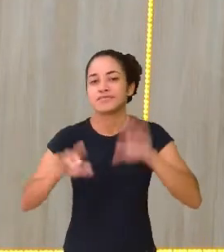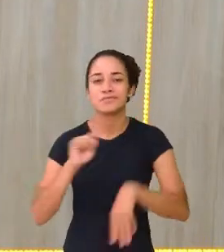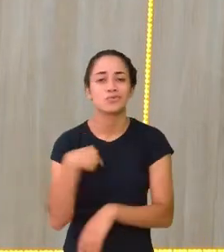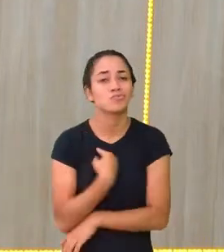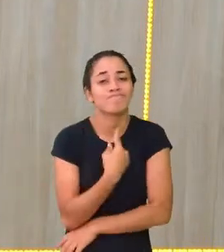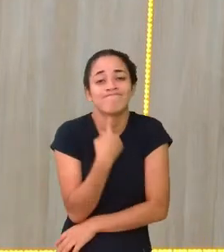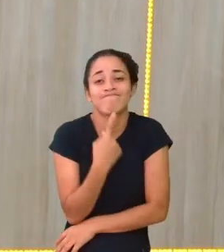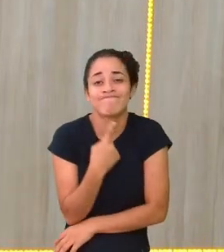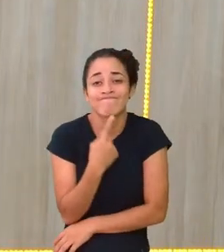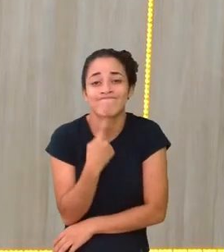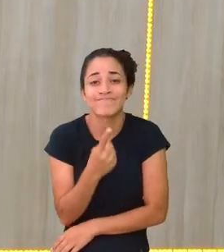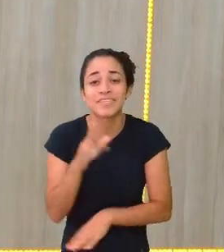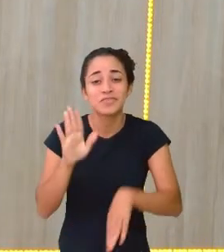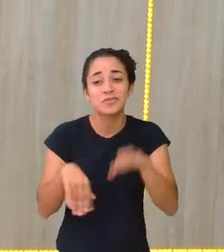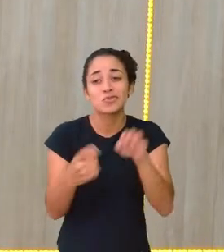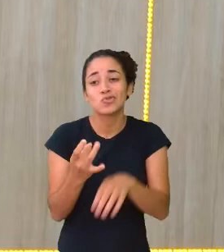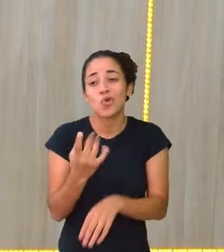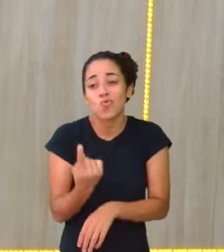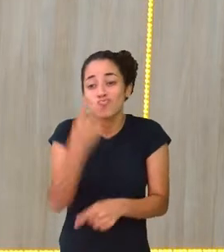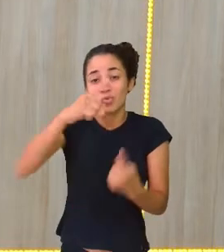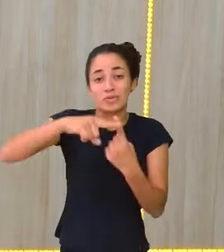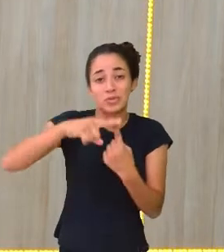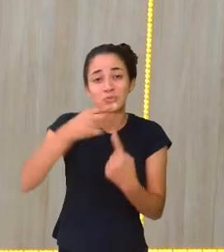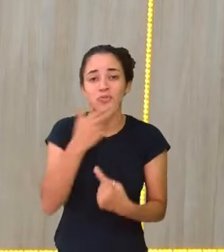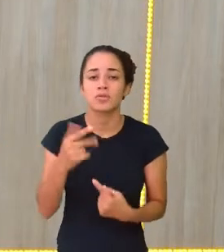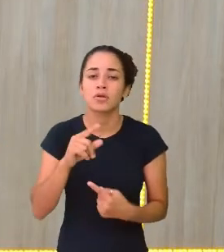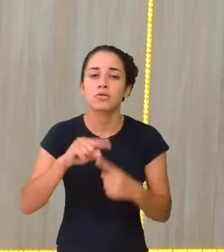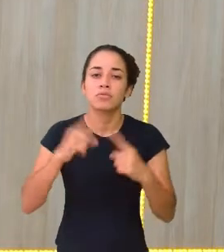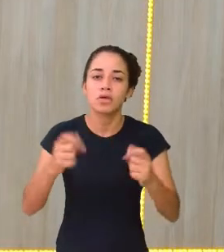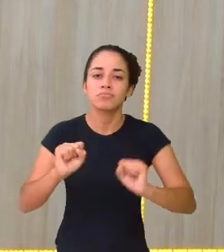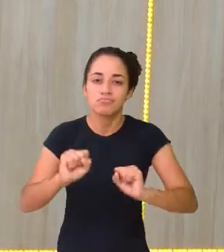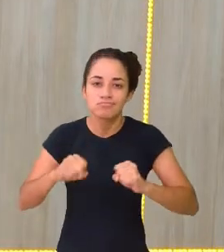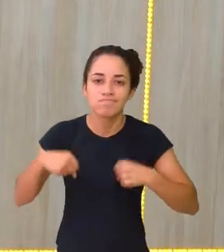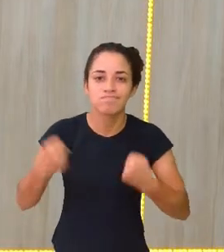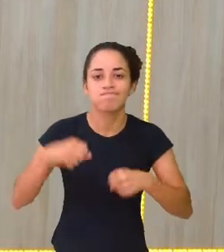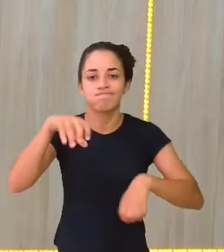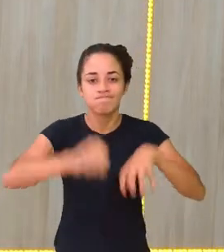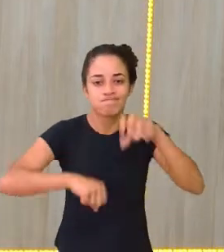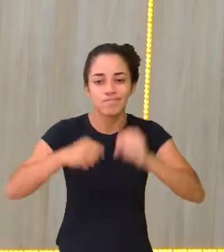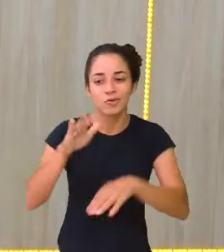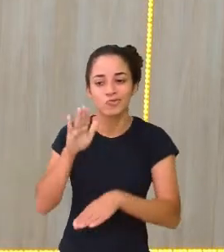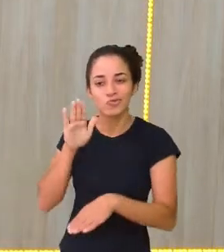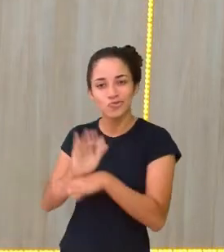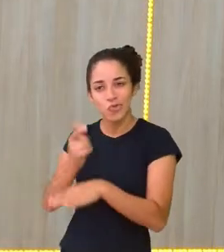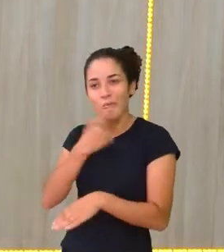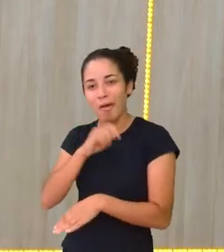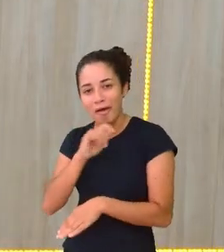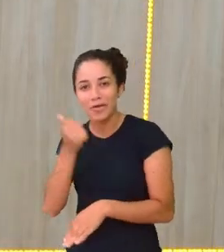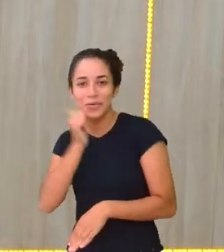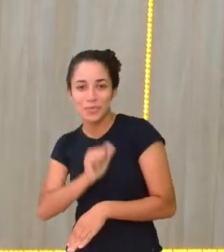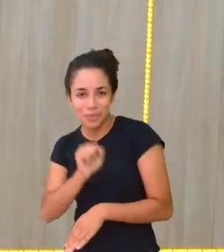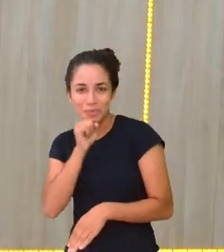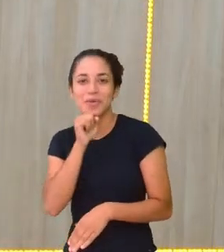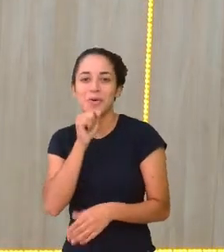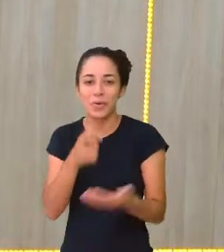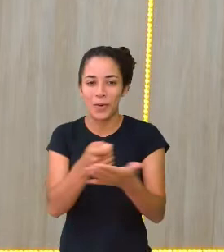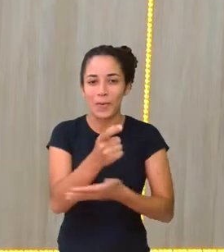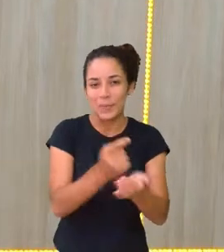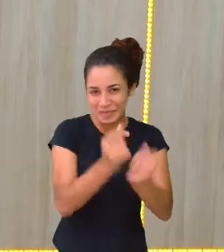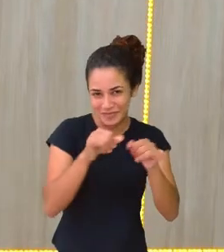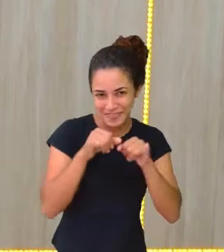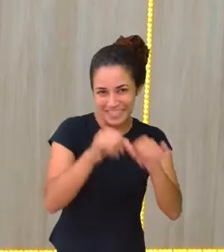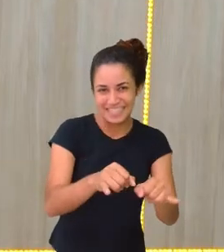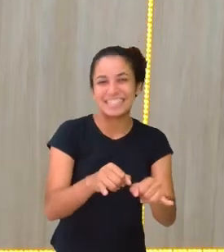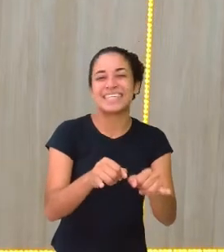e vai ter só um tipo de nutriente, mas vamos se esforçar. E vamos em busca, ajudar o pai e a mãe a ir comprar, mesmo que distante, a